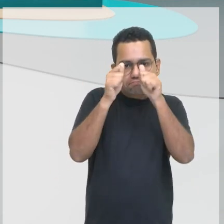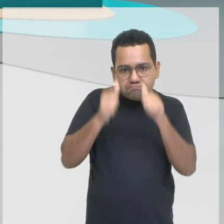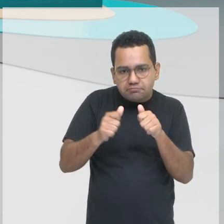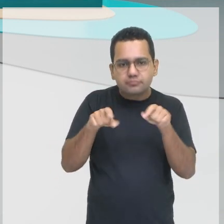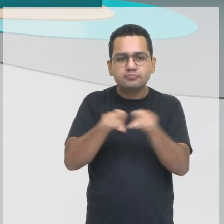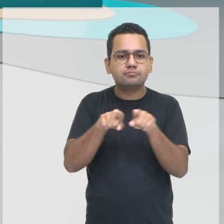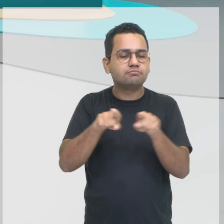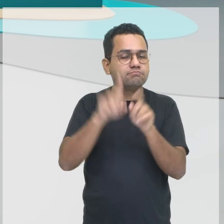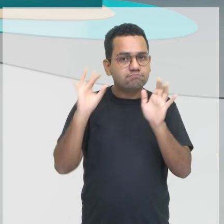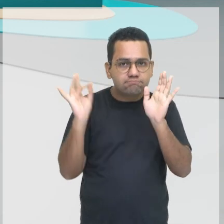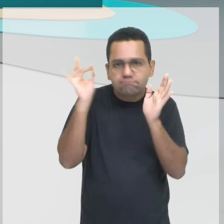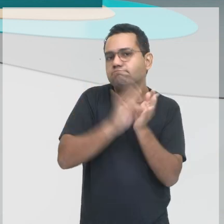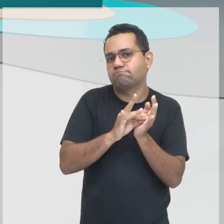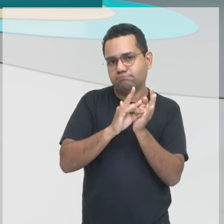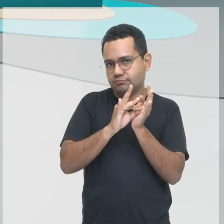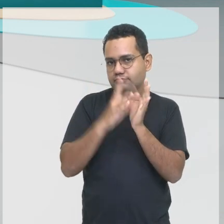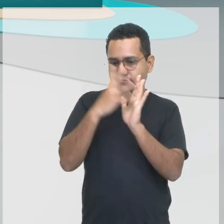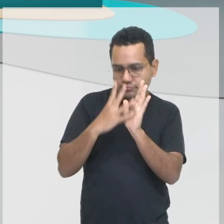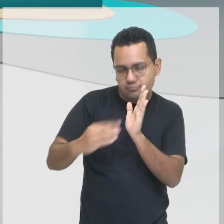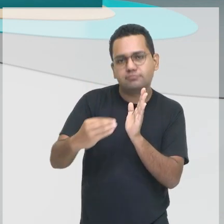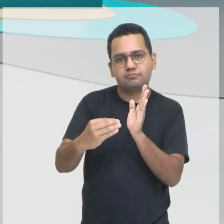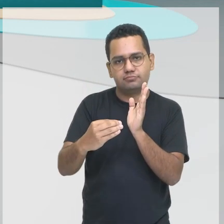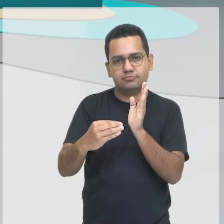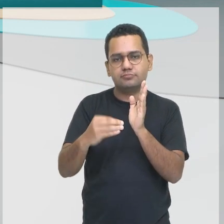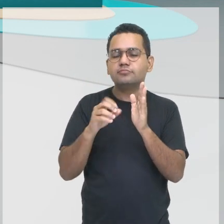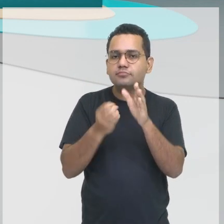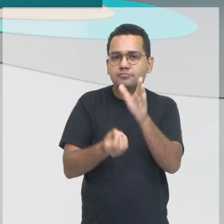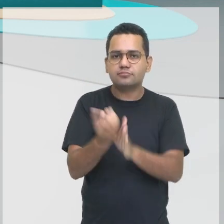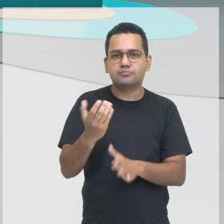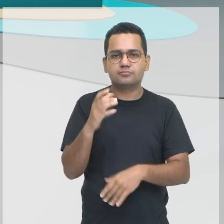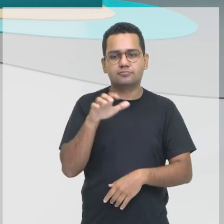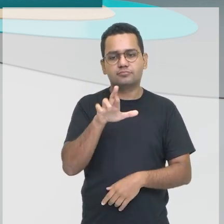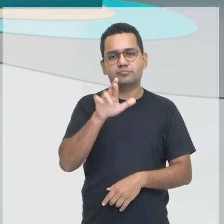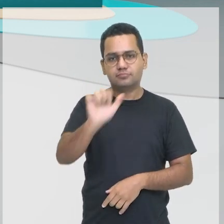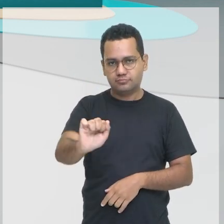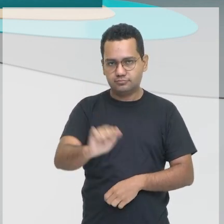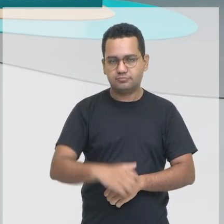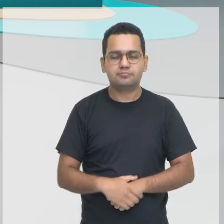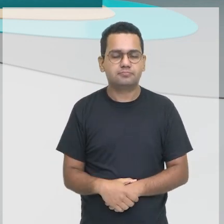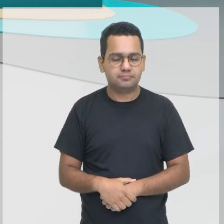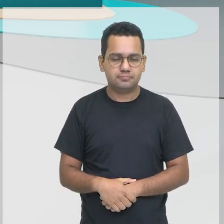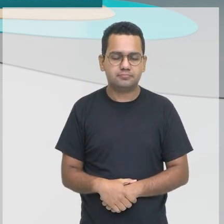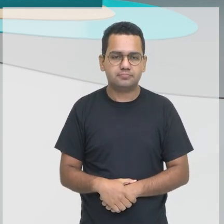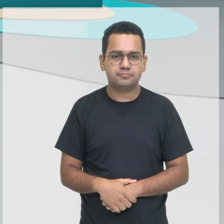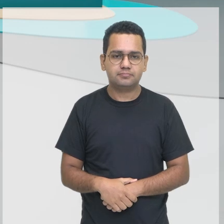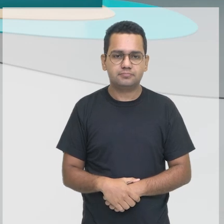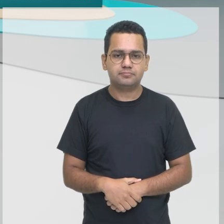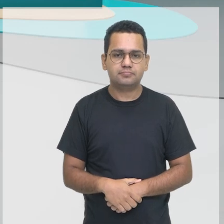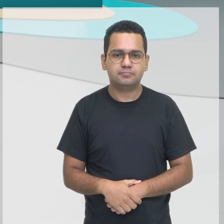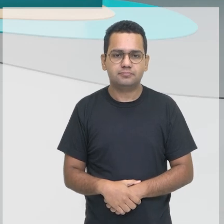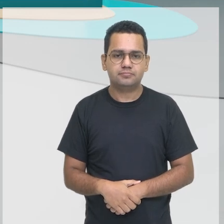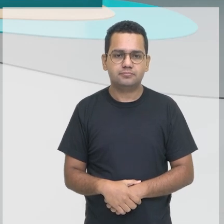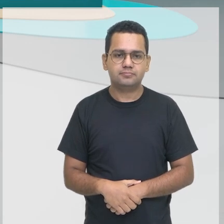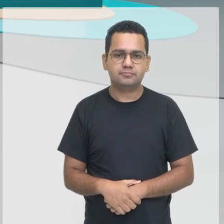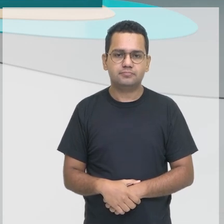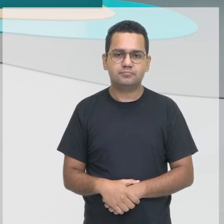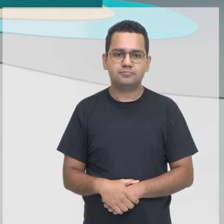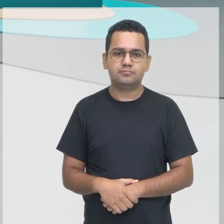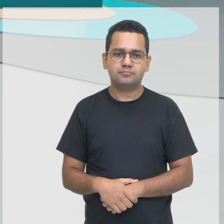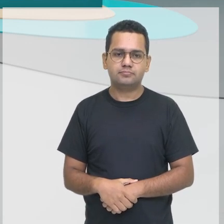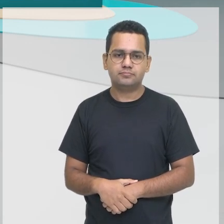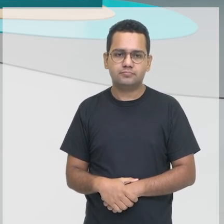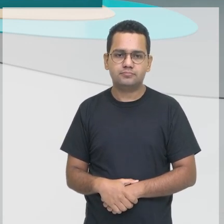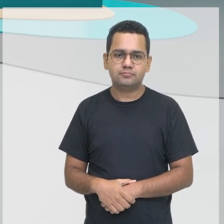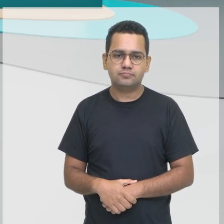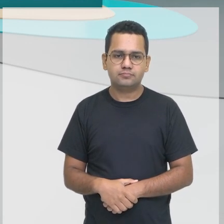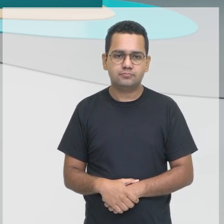fielmente retratados, como vocês podem ver numa escultura de cera. Então, a gente vai agora definir para vocês